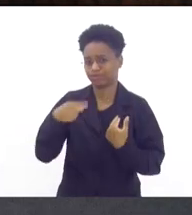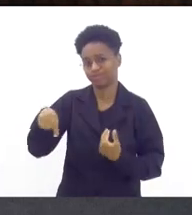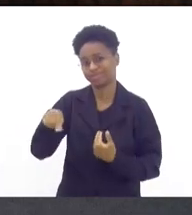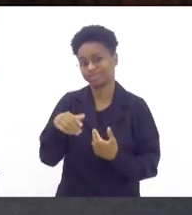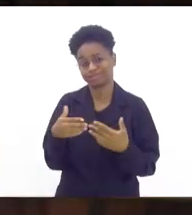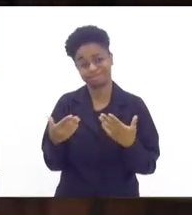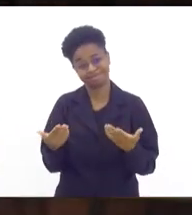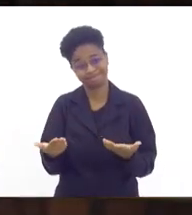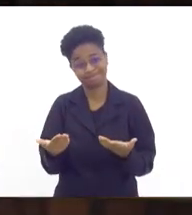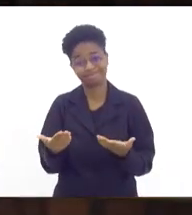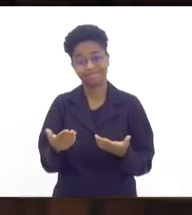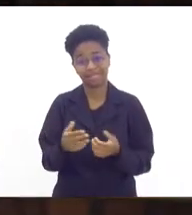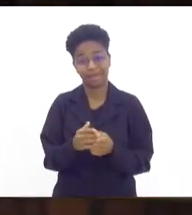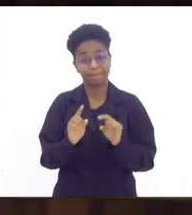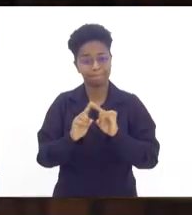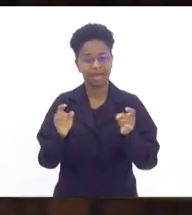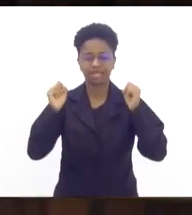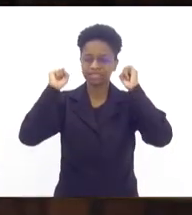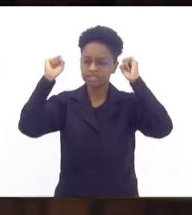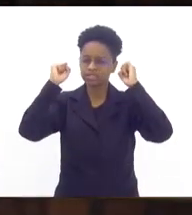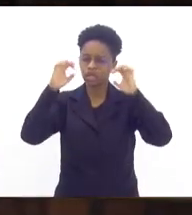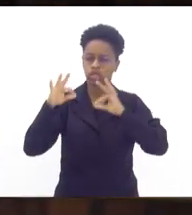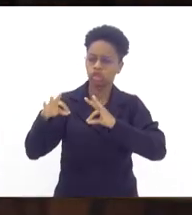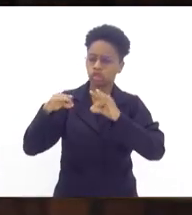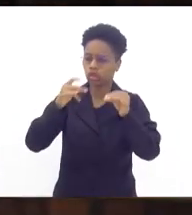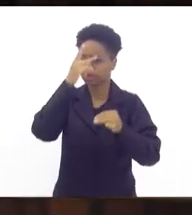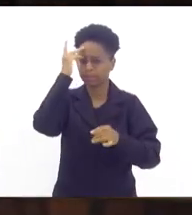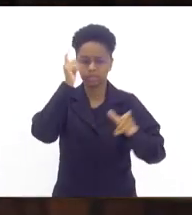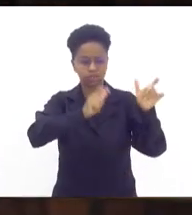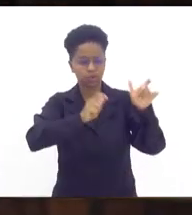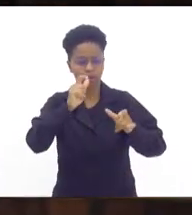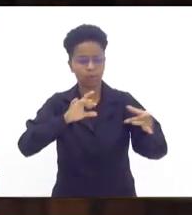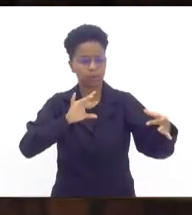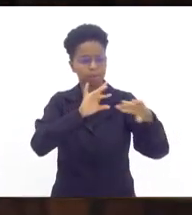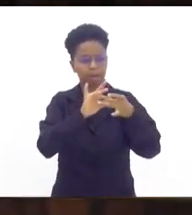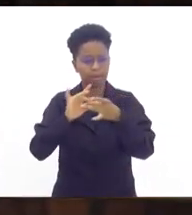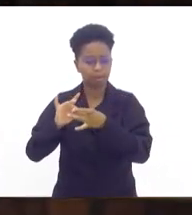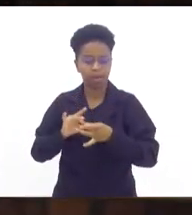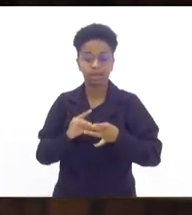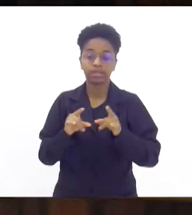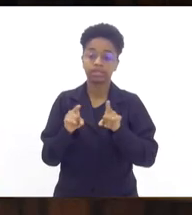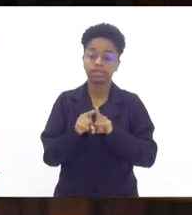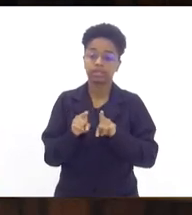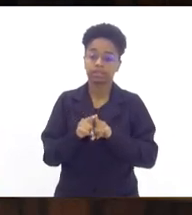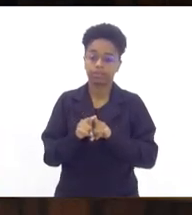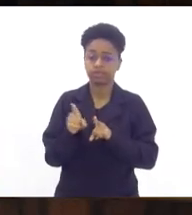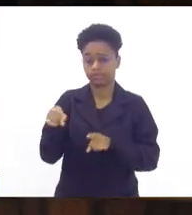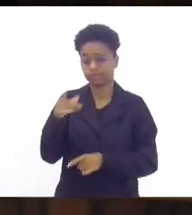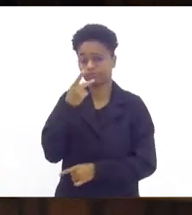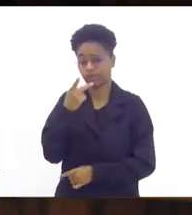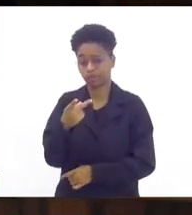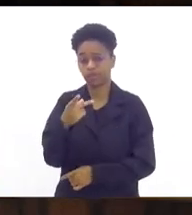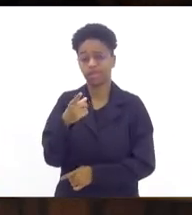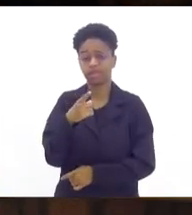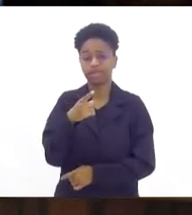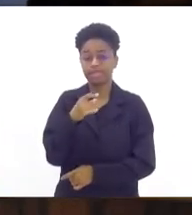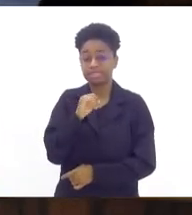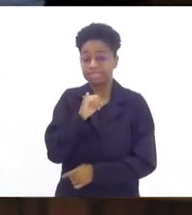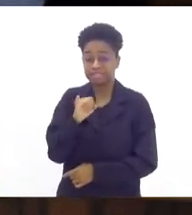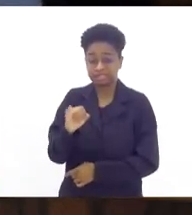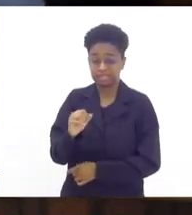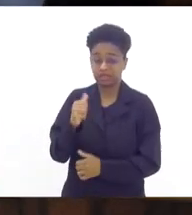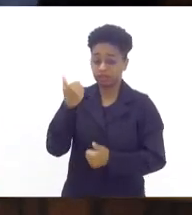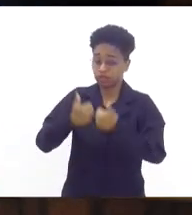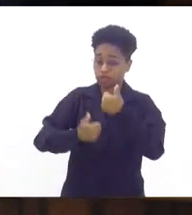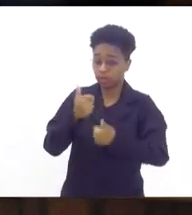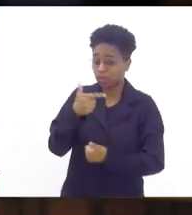não obstante a vibração de todos os torcedores e bem disse um espetáculo desse a torcida não é